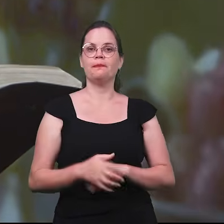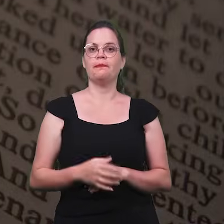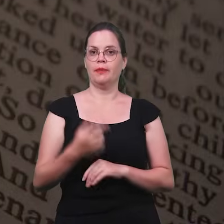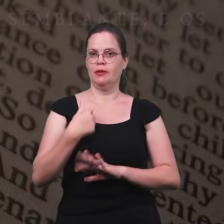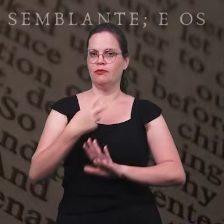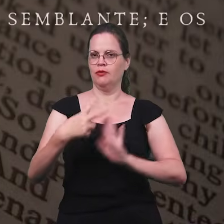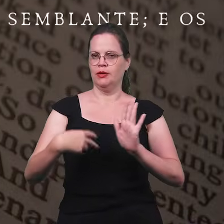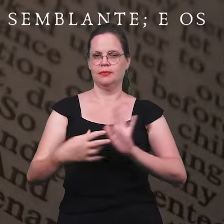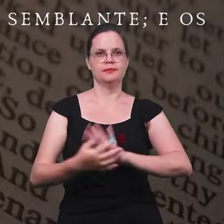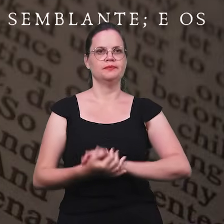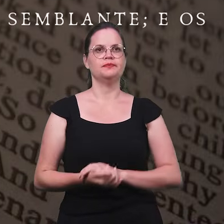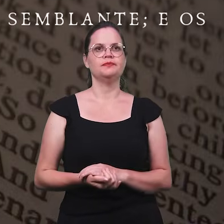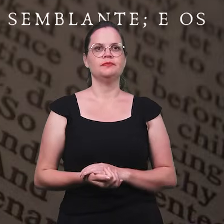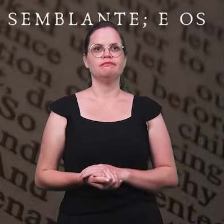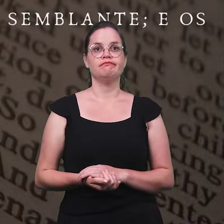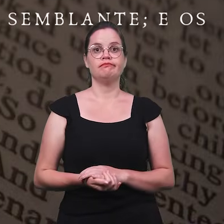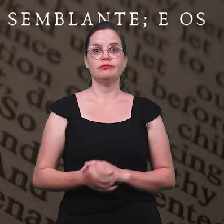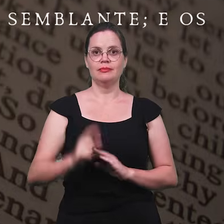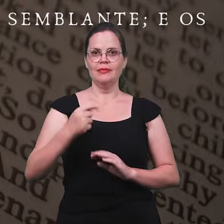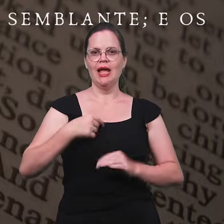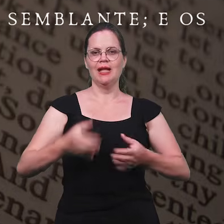irmãos. Na mesma hora,